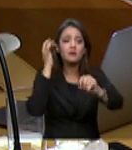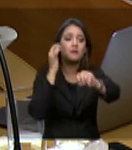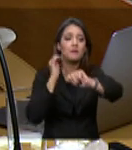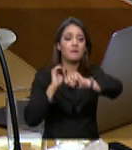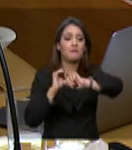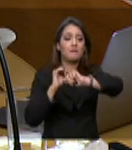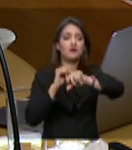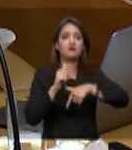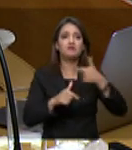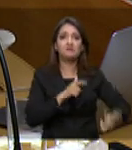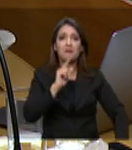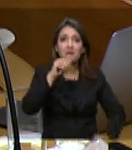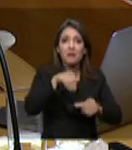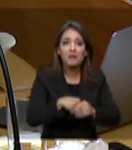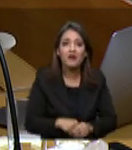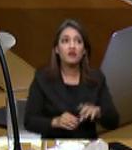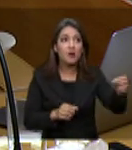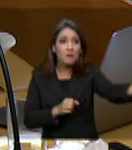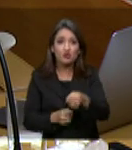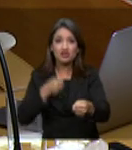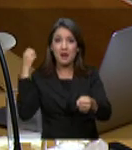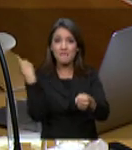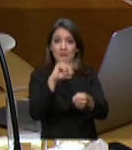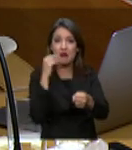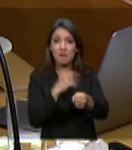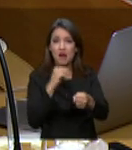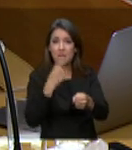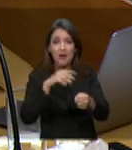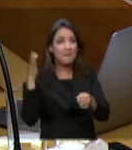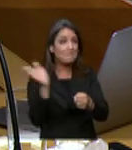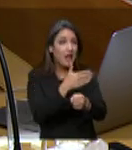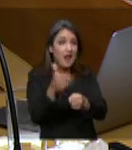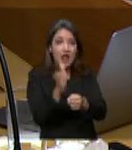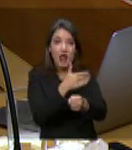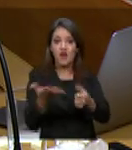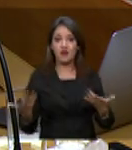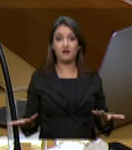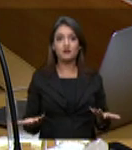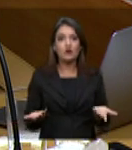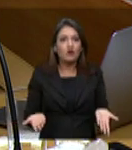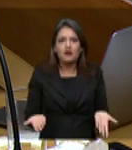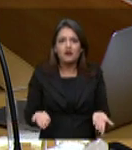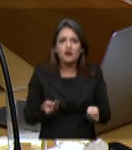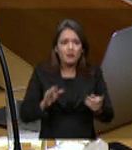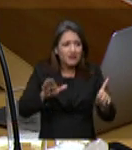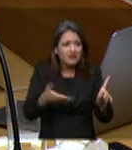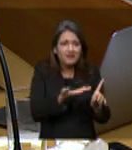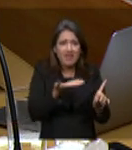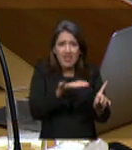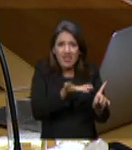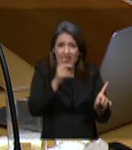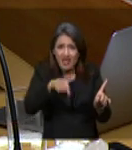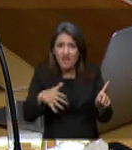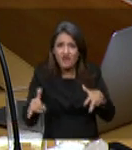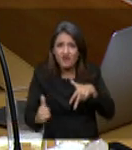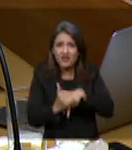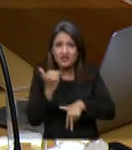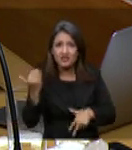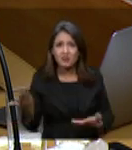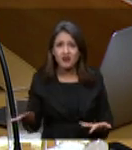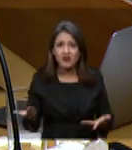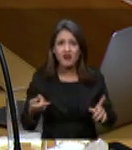ocupantes na base da porrada Essa é a pessoa que se está querendo vitimizar